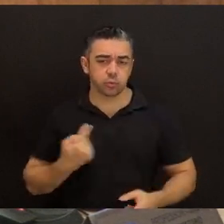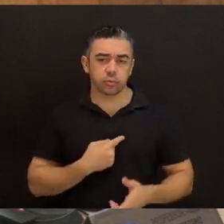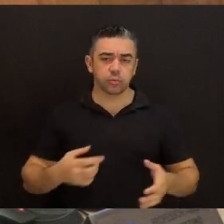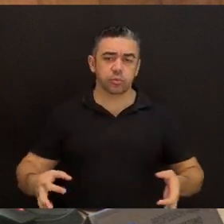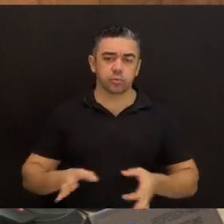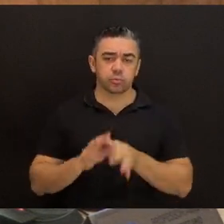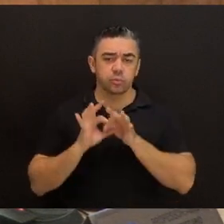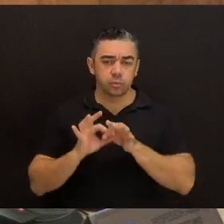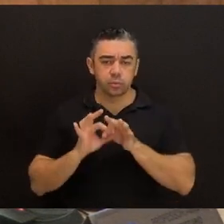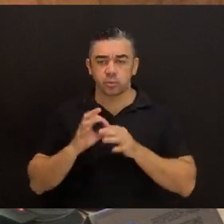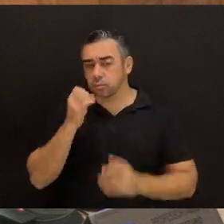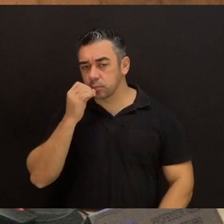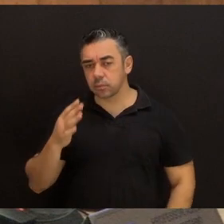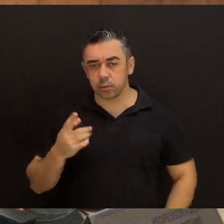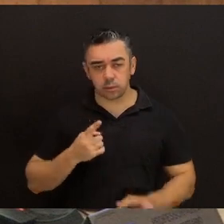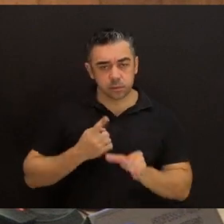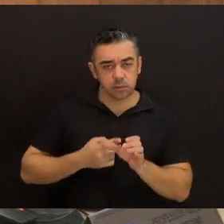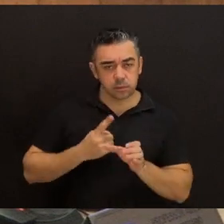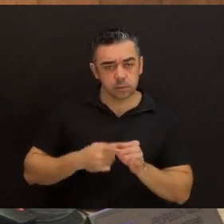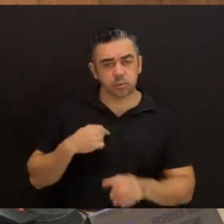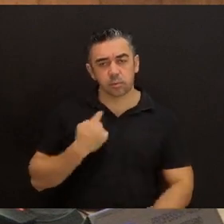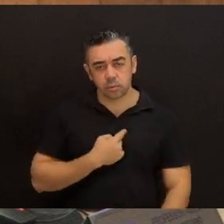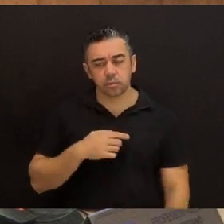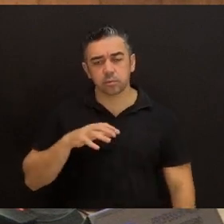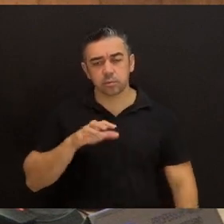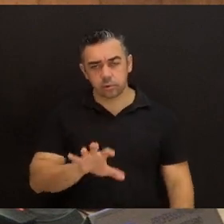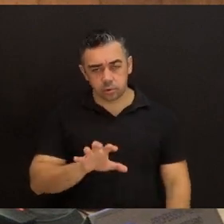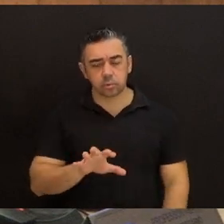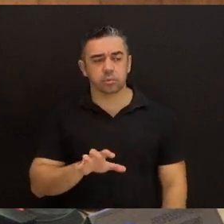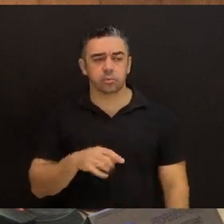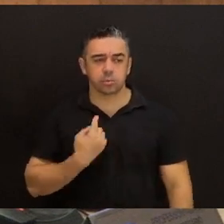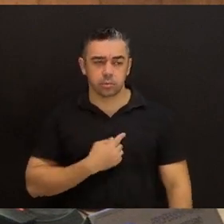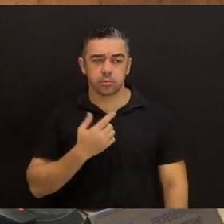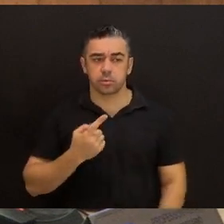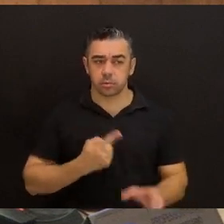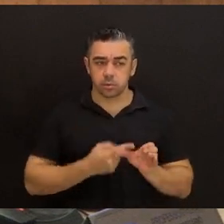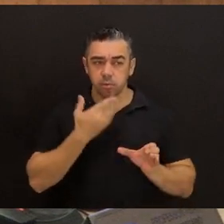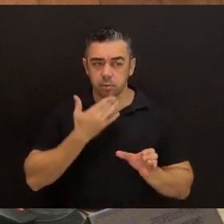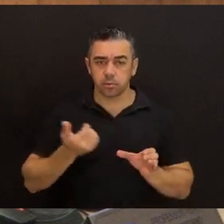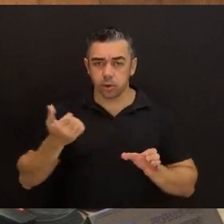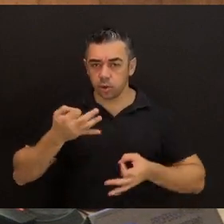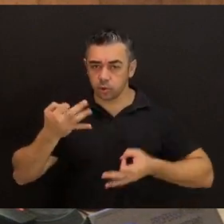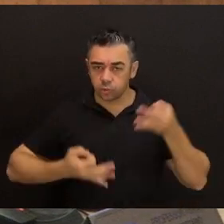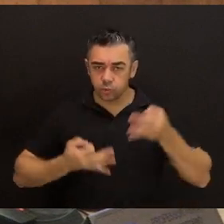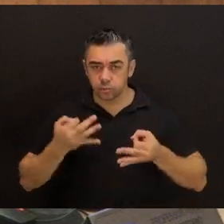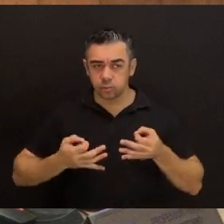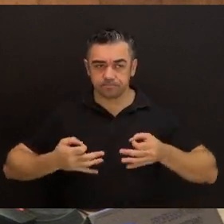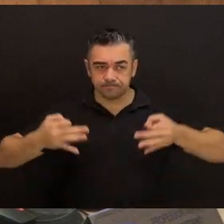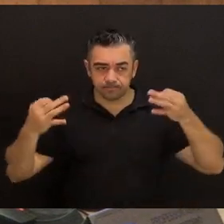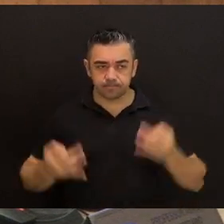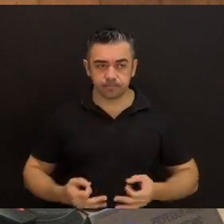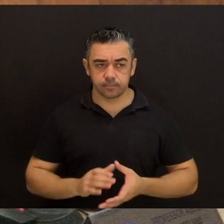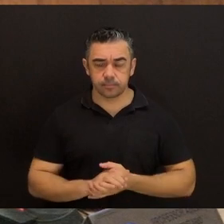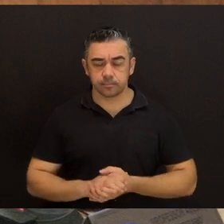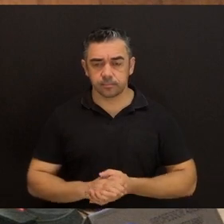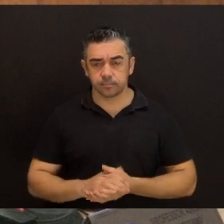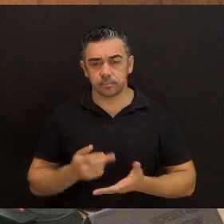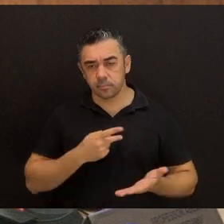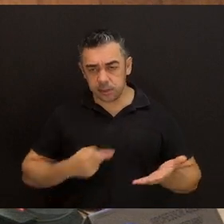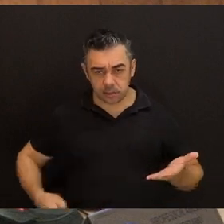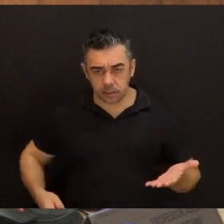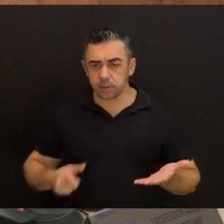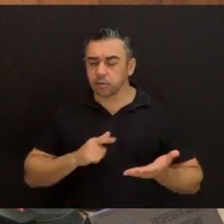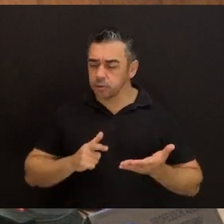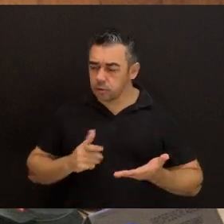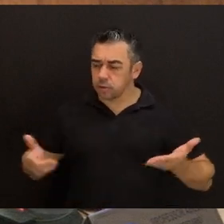cidade e desta maneira nós vamos ter uma cidade muito melhor mais justa mais correta senhor presidente o